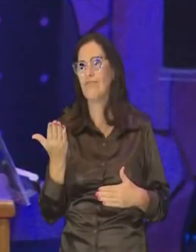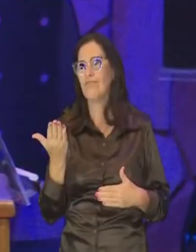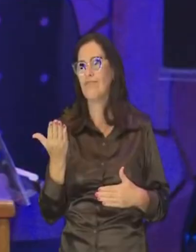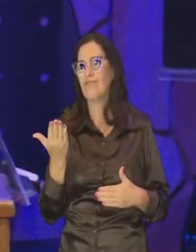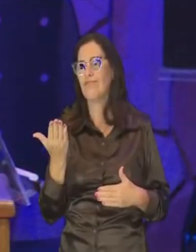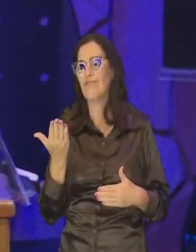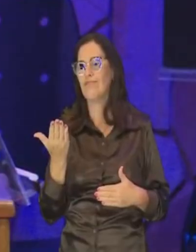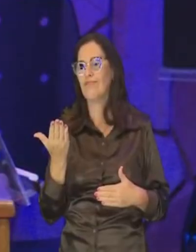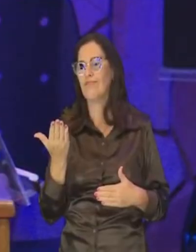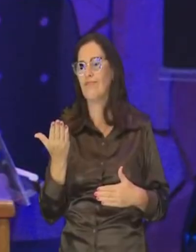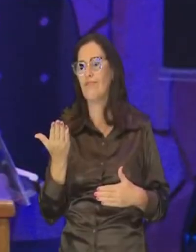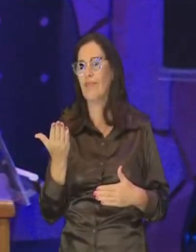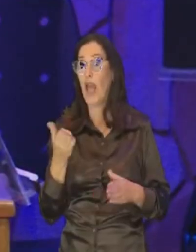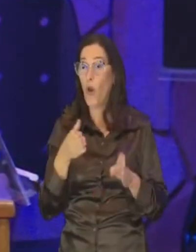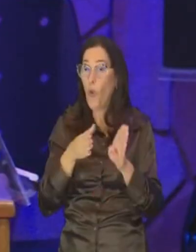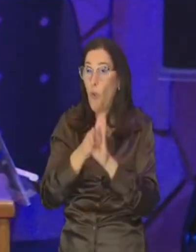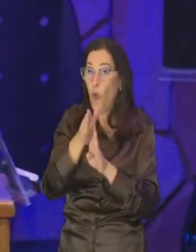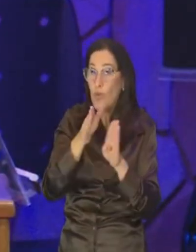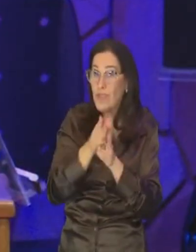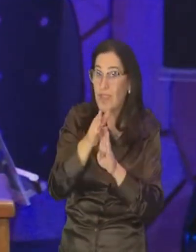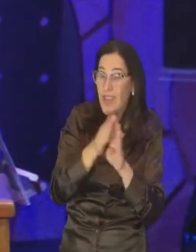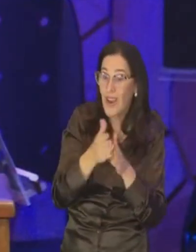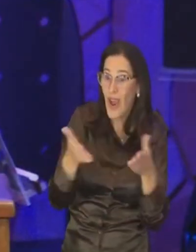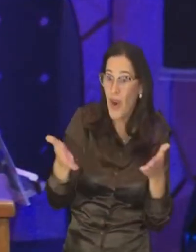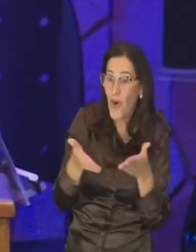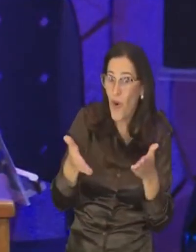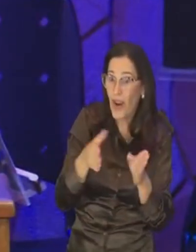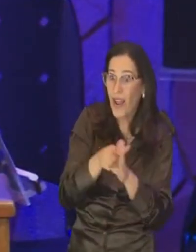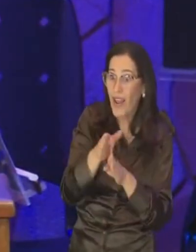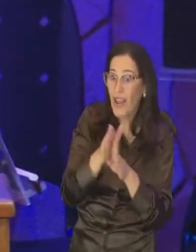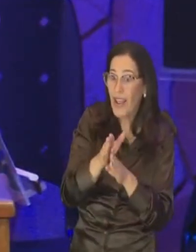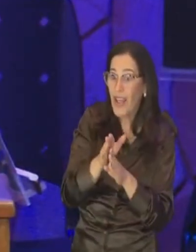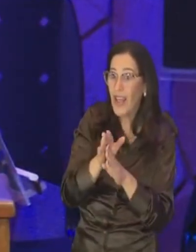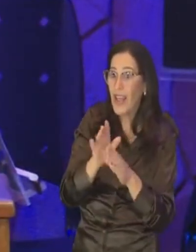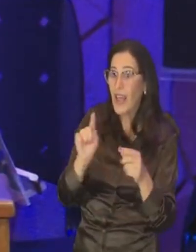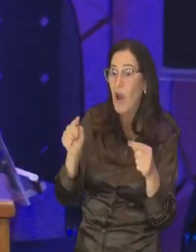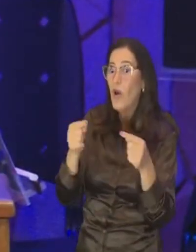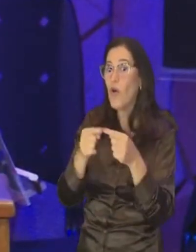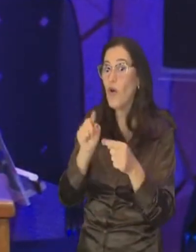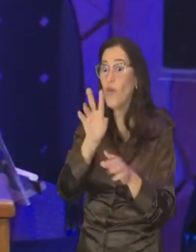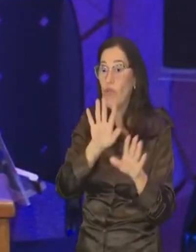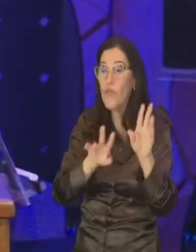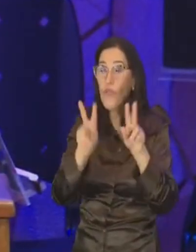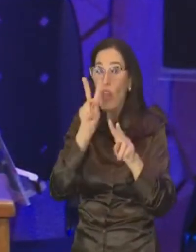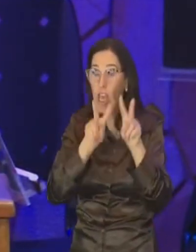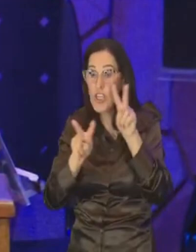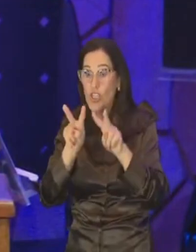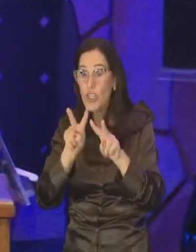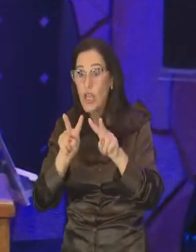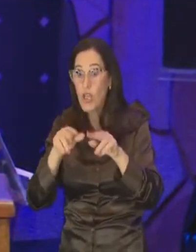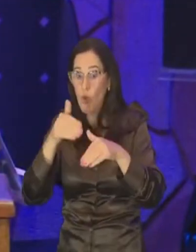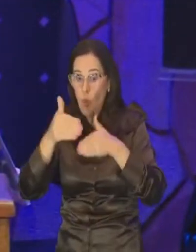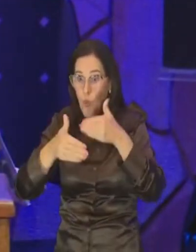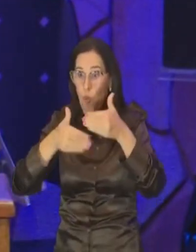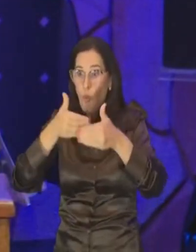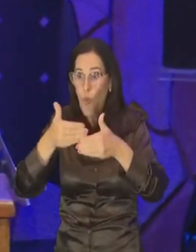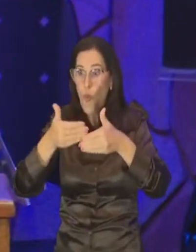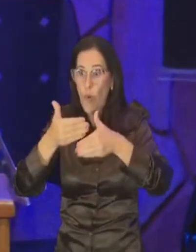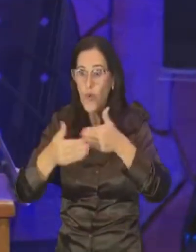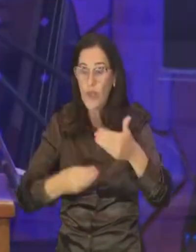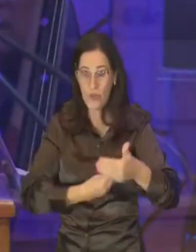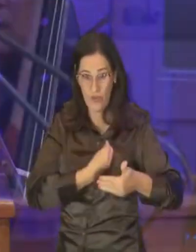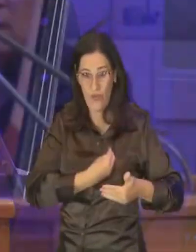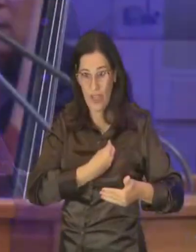A advertência, então, nesse momento, era uma advertência ligada, olha, no nosso processo de caminhada, no nosso processo